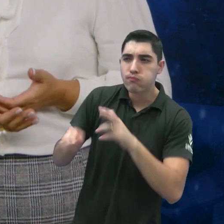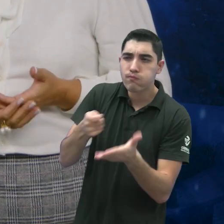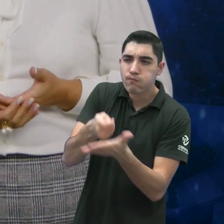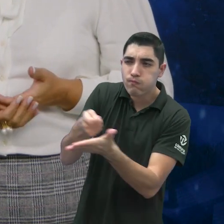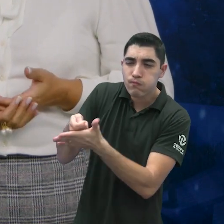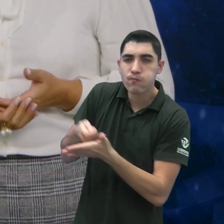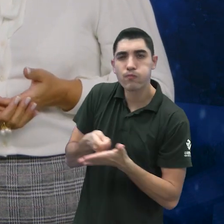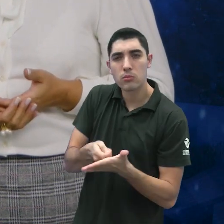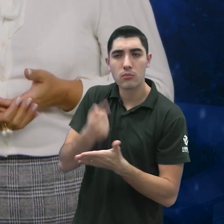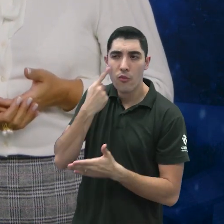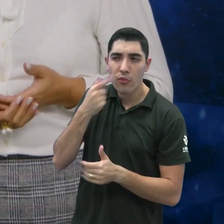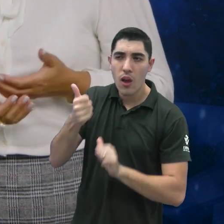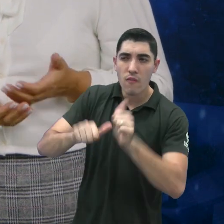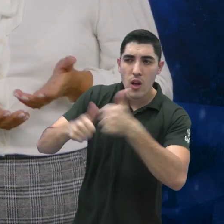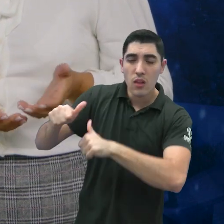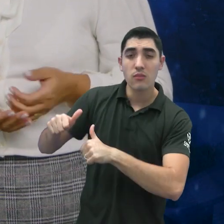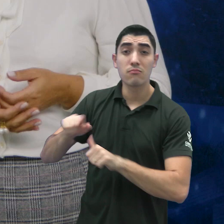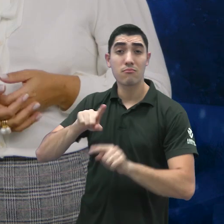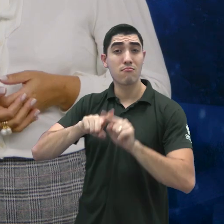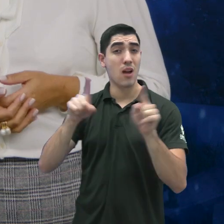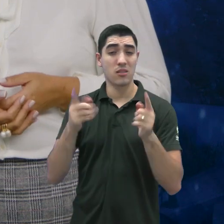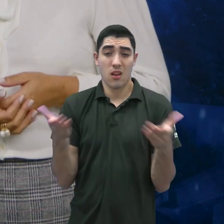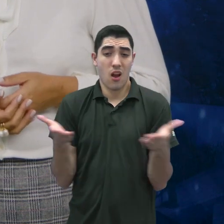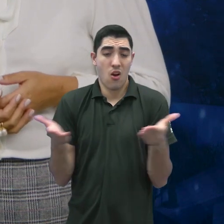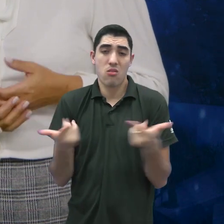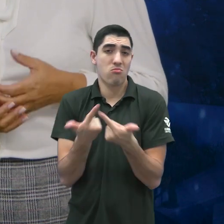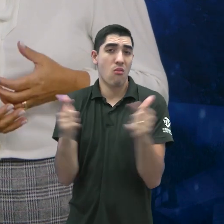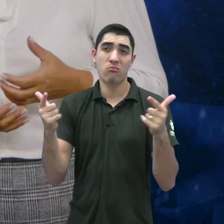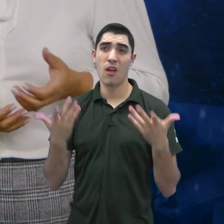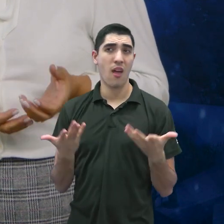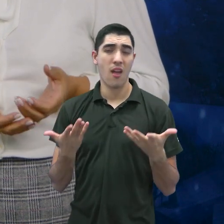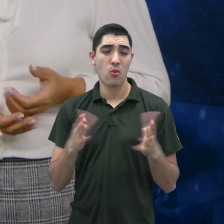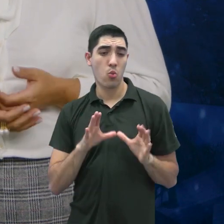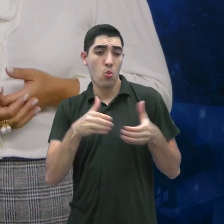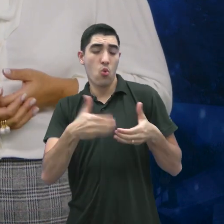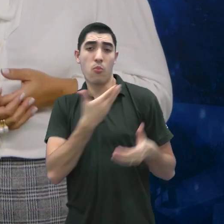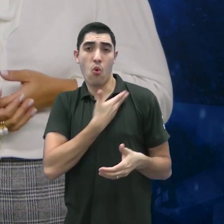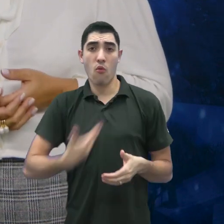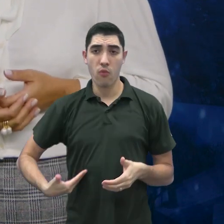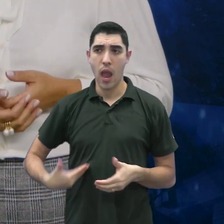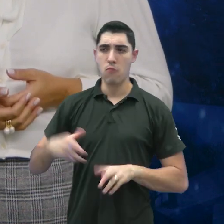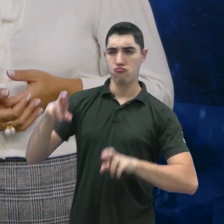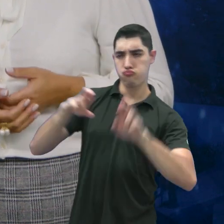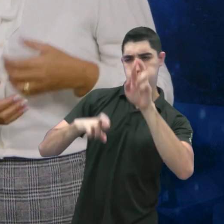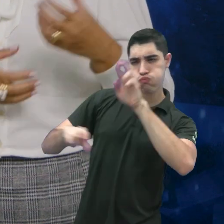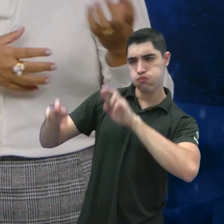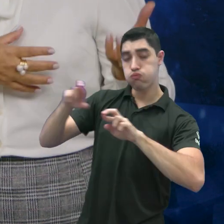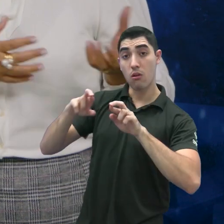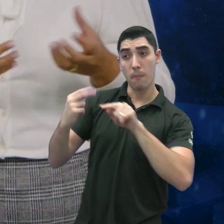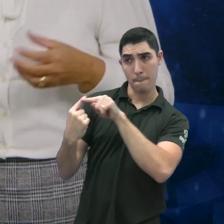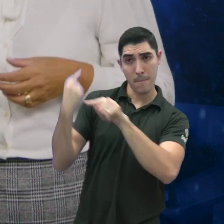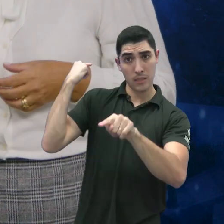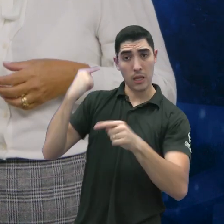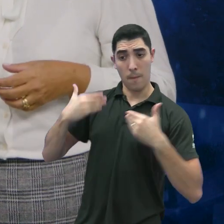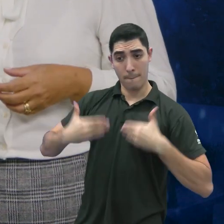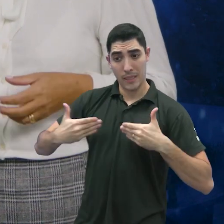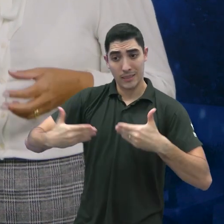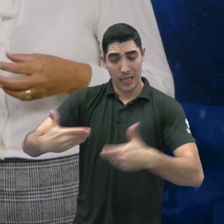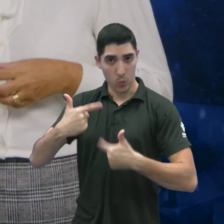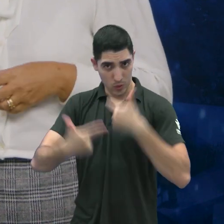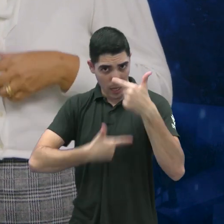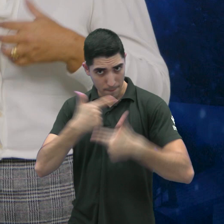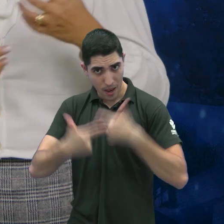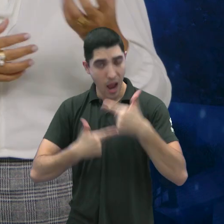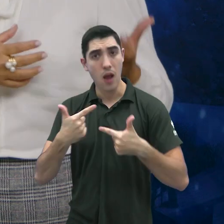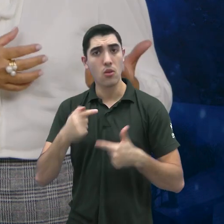uma saída para agilizar, mas hoje a gente não tem mais uma atuação tão específica como tinha. Até teve uma época que o Ministério do Trabalho